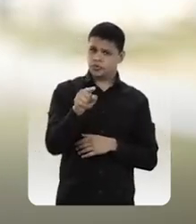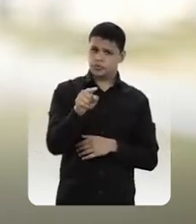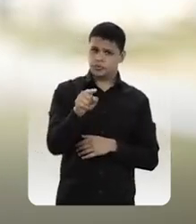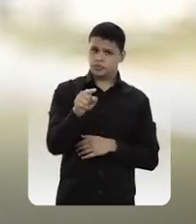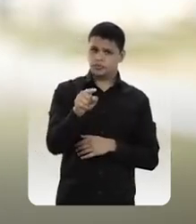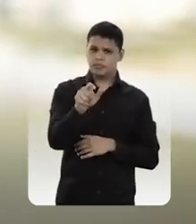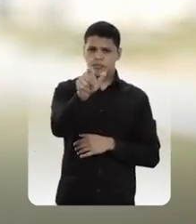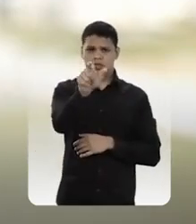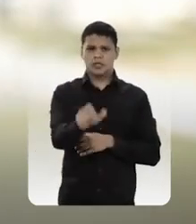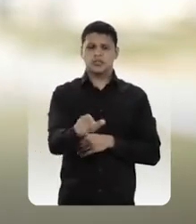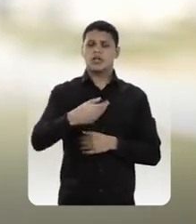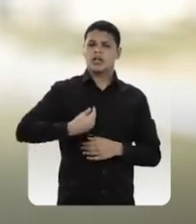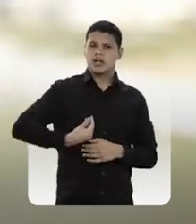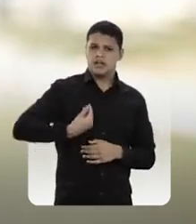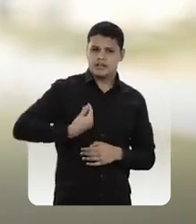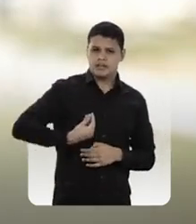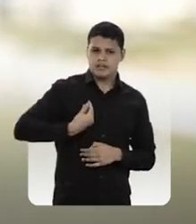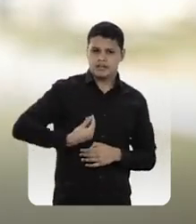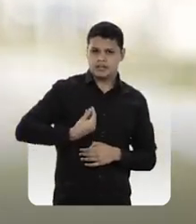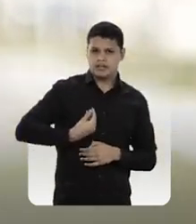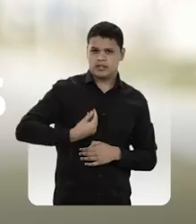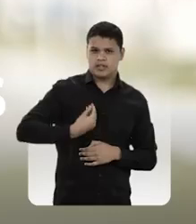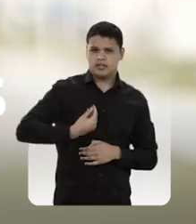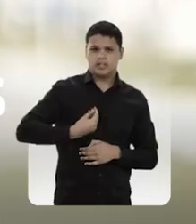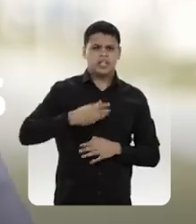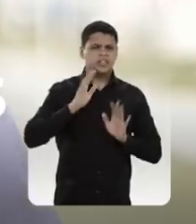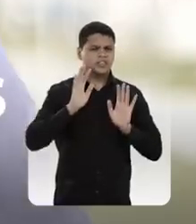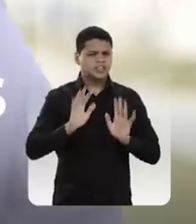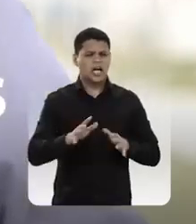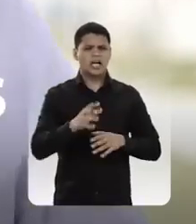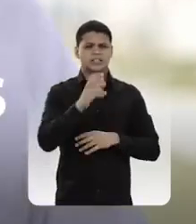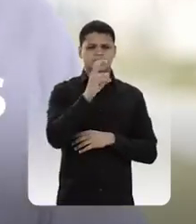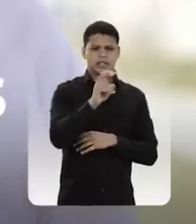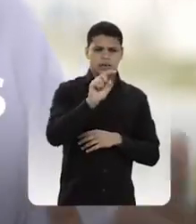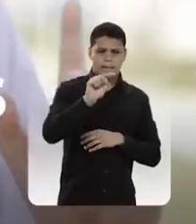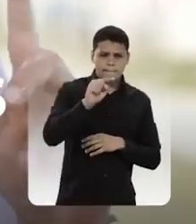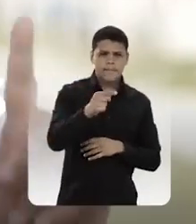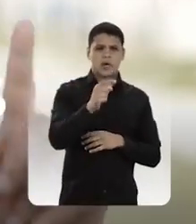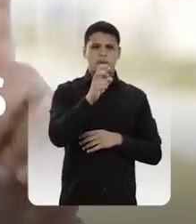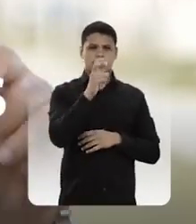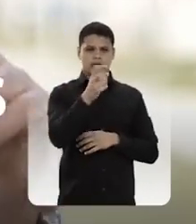você, a sua qualidade de vida. Entregamos